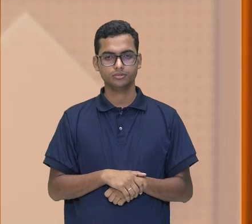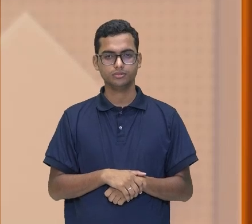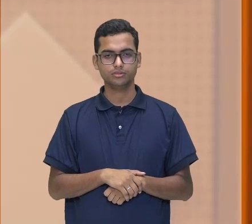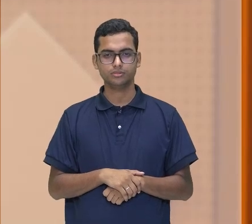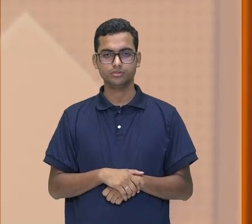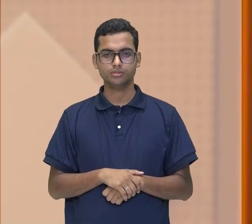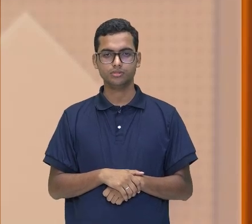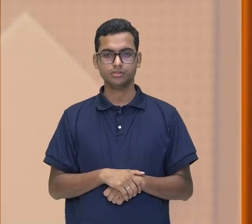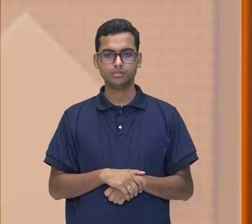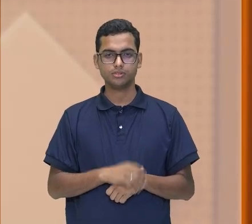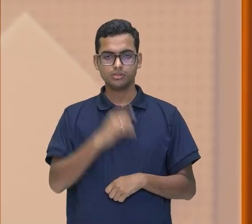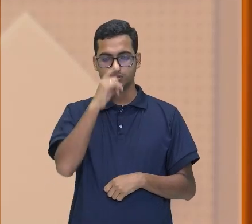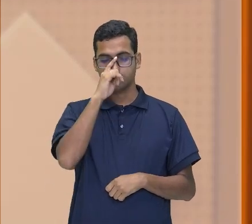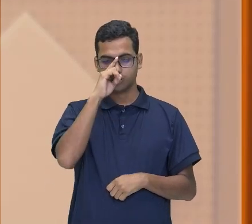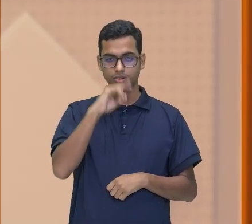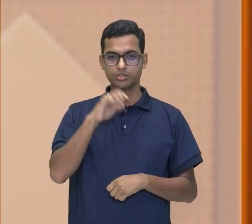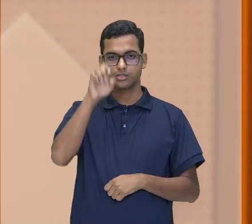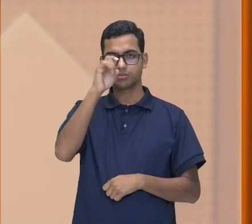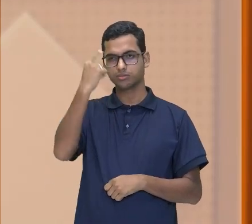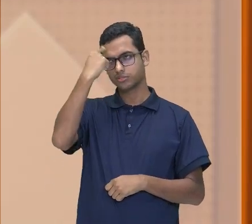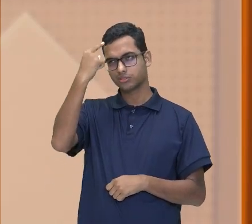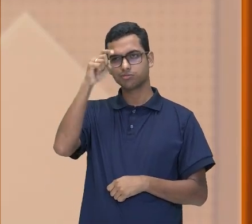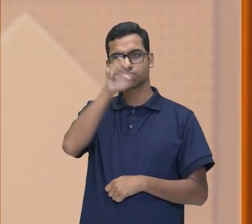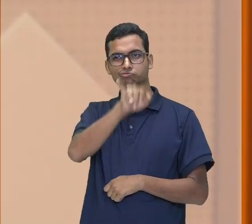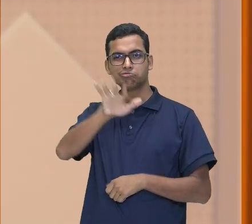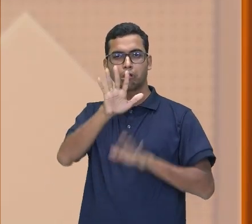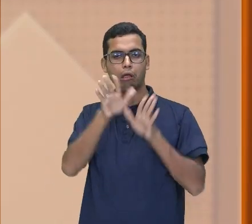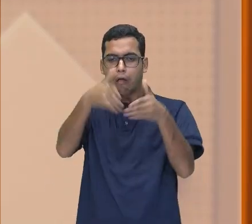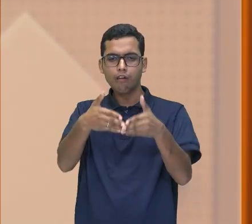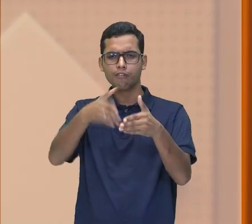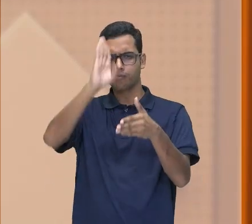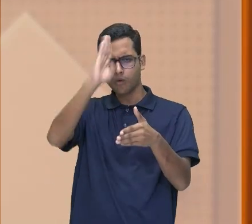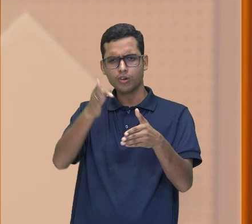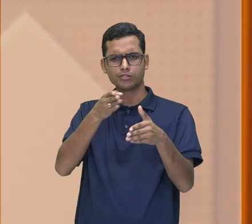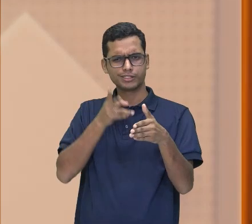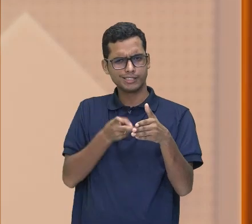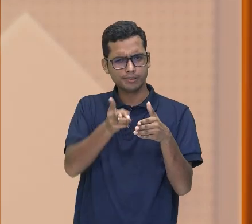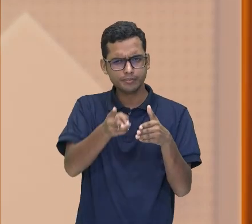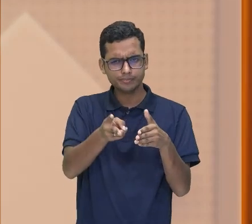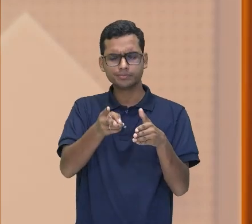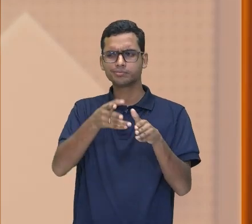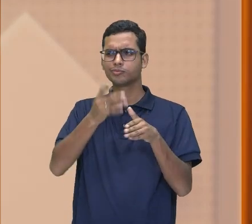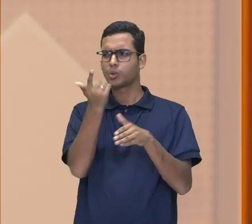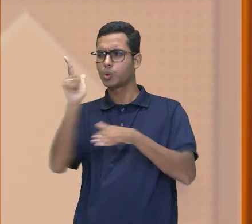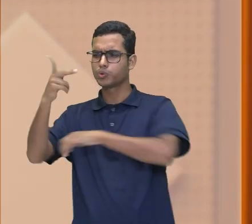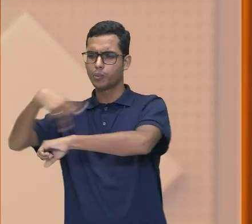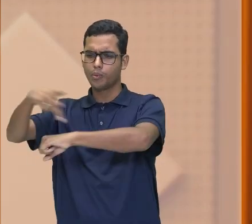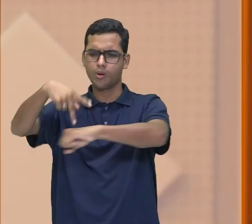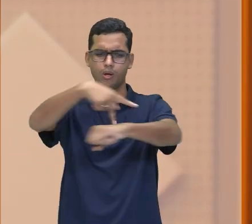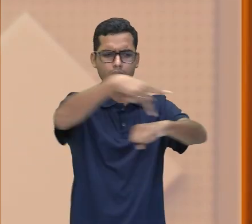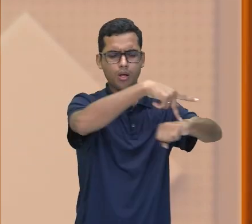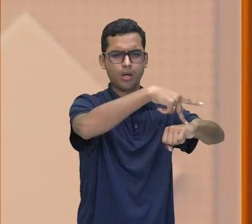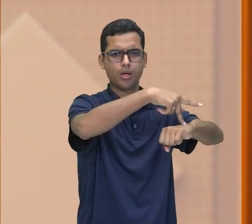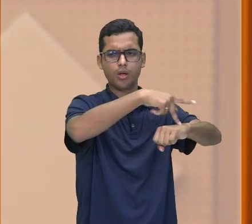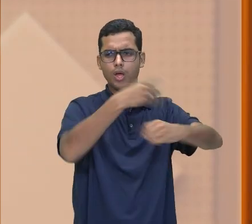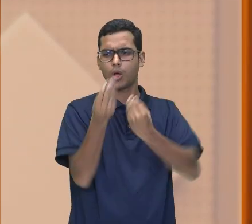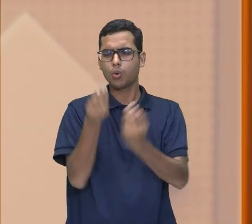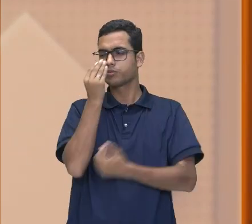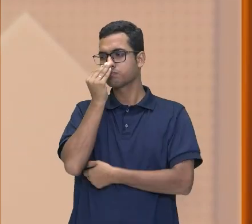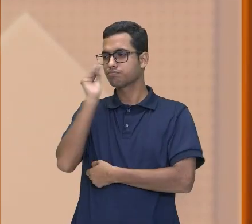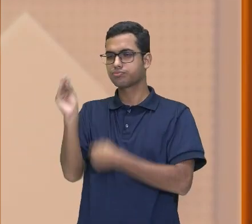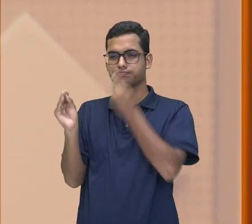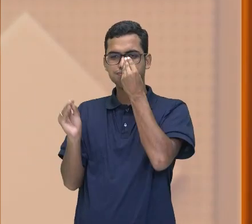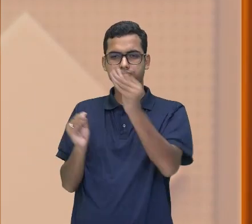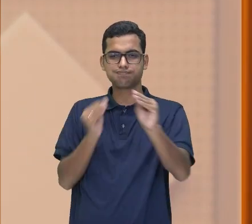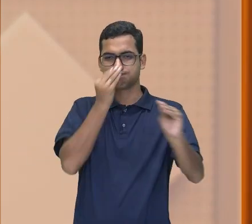as outras nações, as outras civilizações que nós vamos conhecer no decorrer do conteúdo,